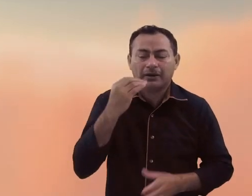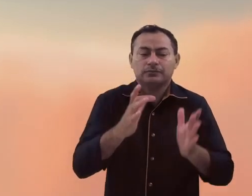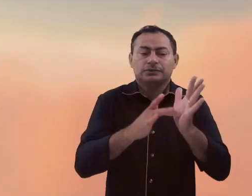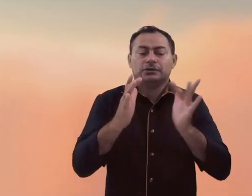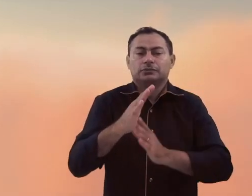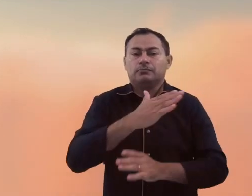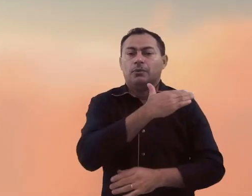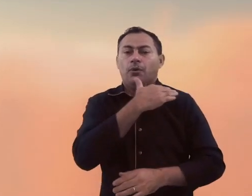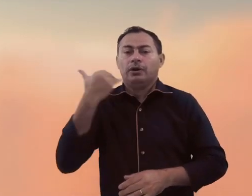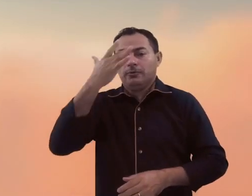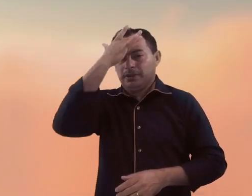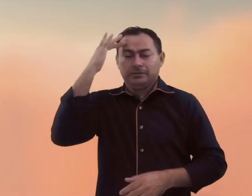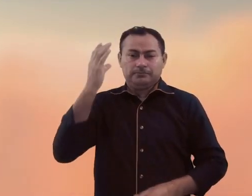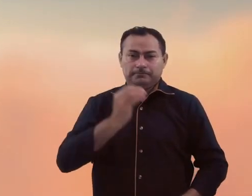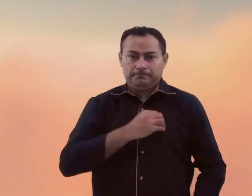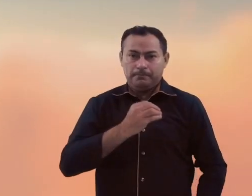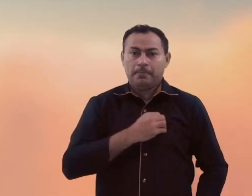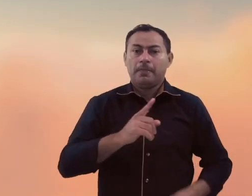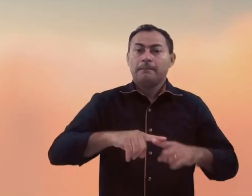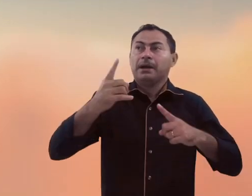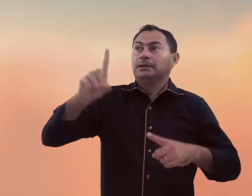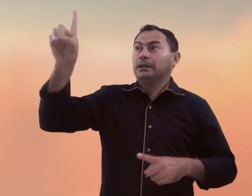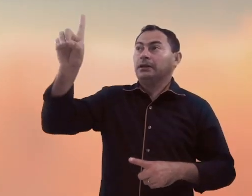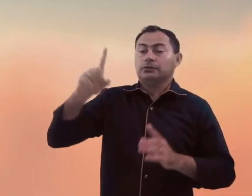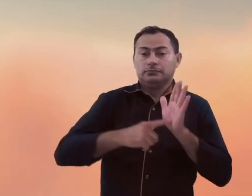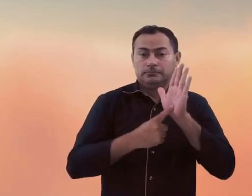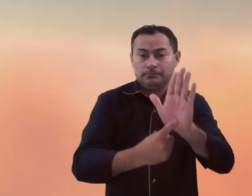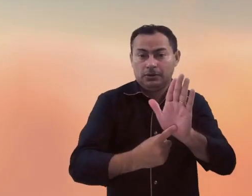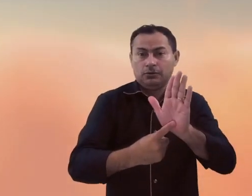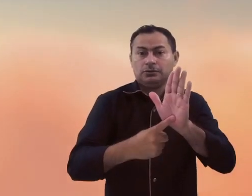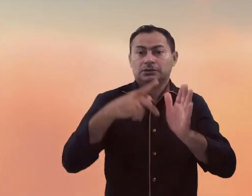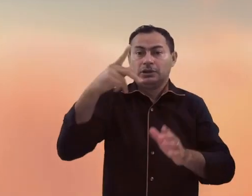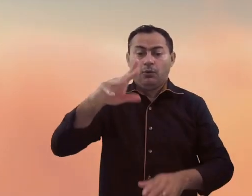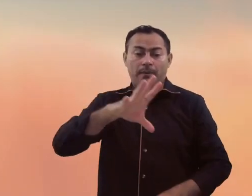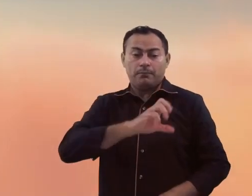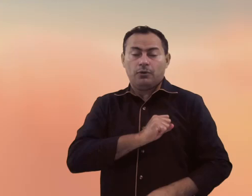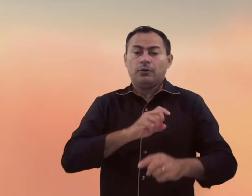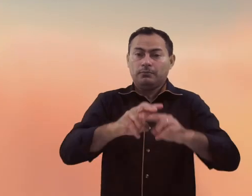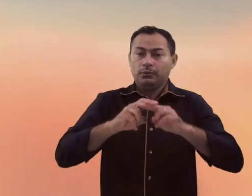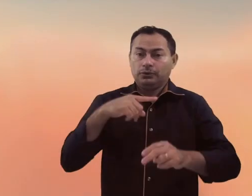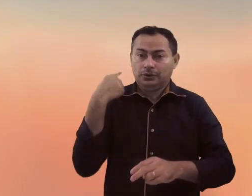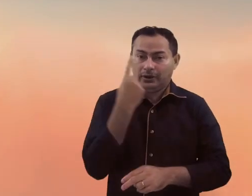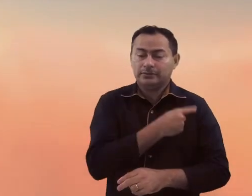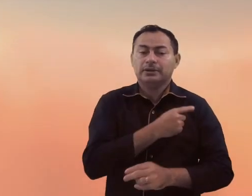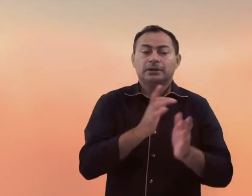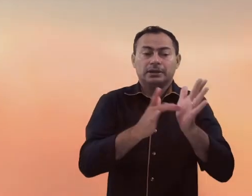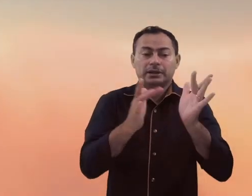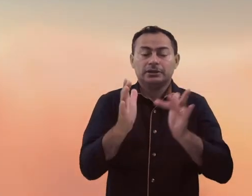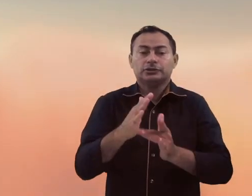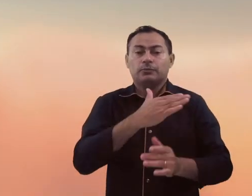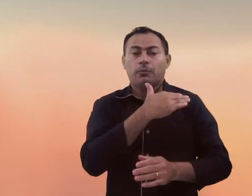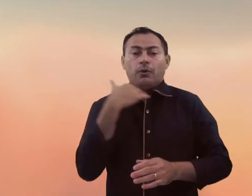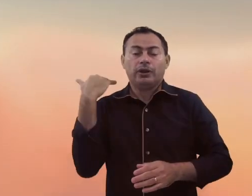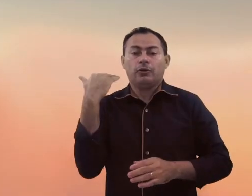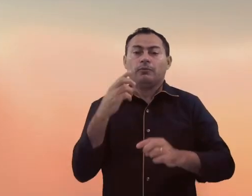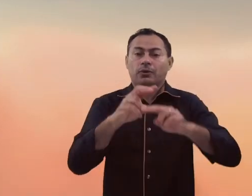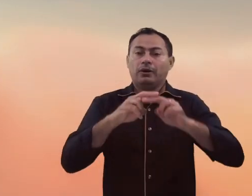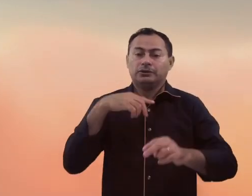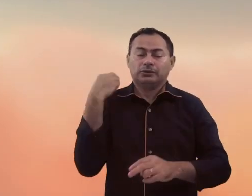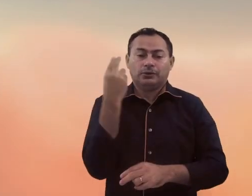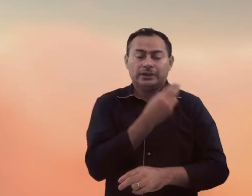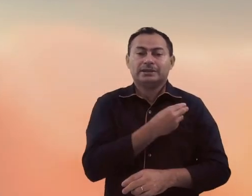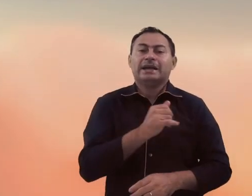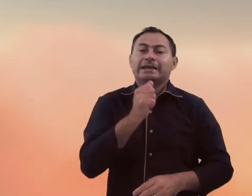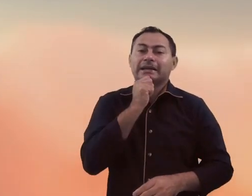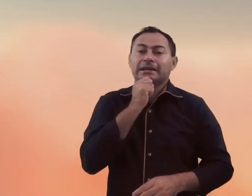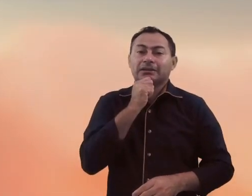fracos, Cristo morreu pelos ímpios. Mas Deus demonstra seu amor por nós. Cristo morreu em nosso favor quando ainda